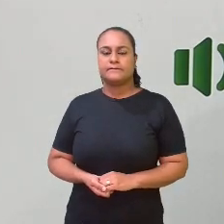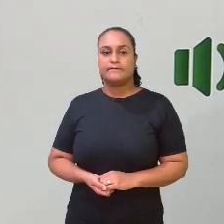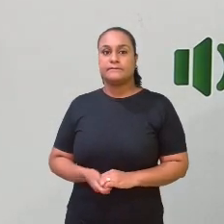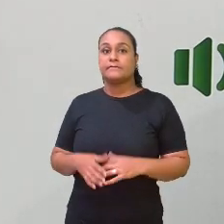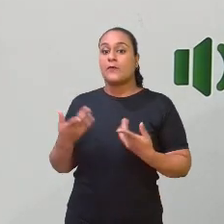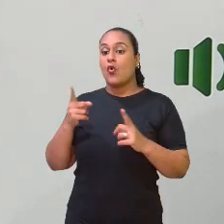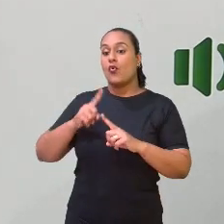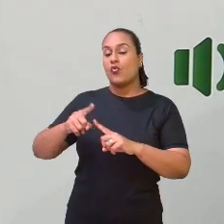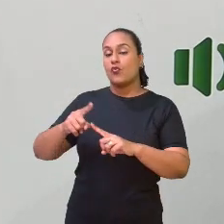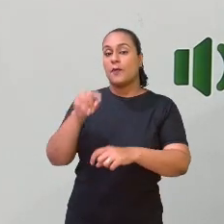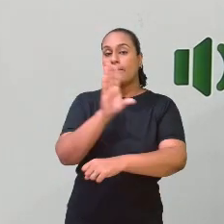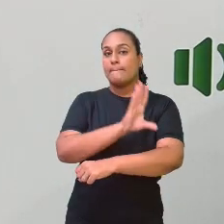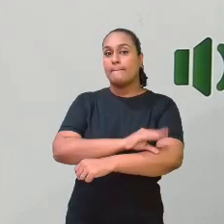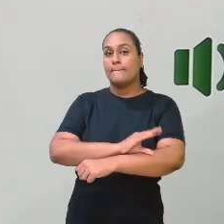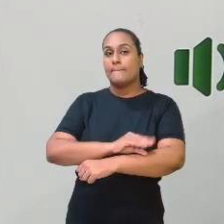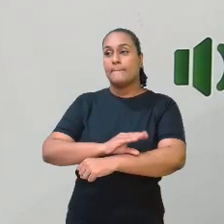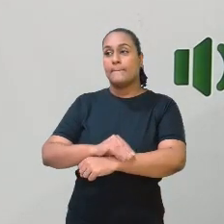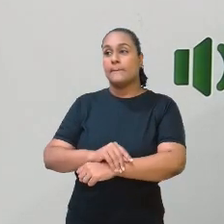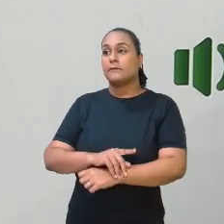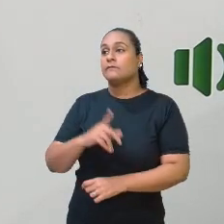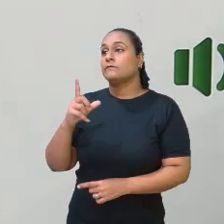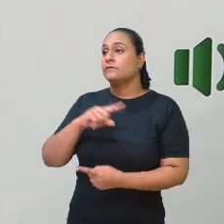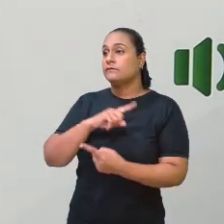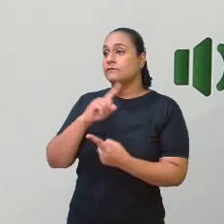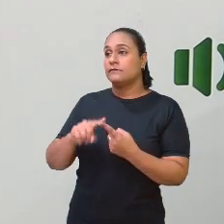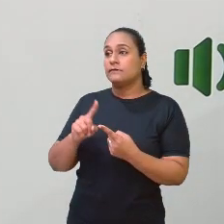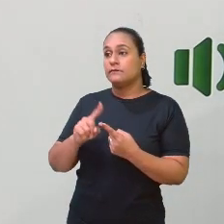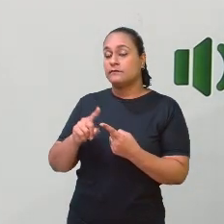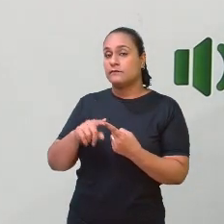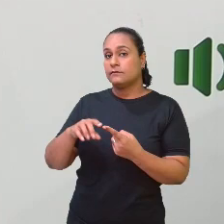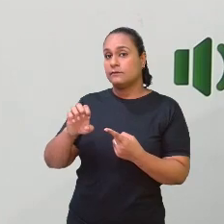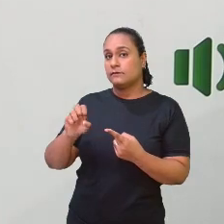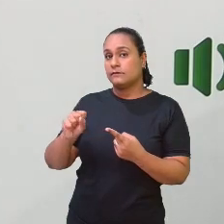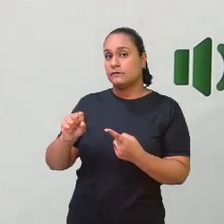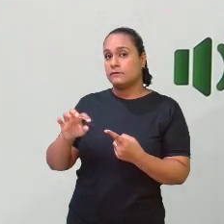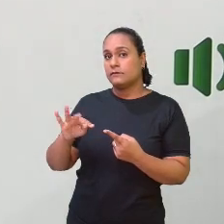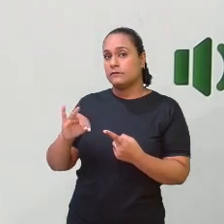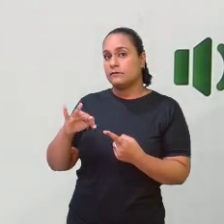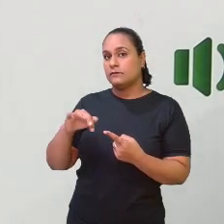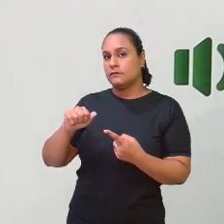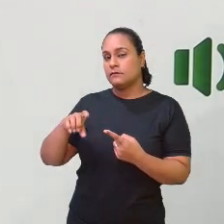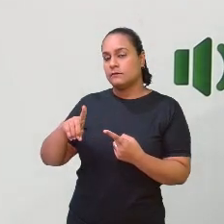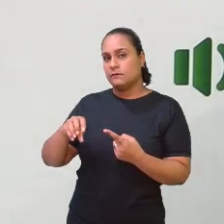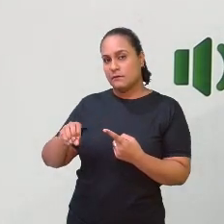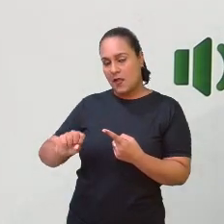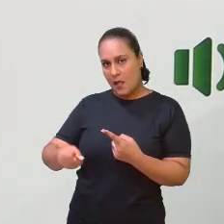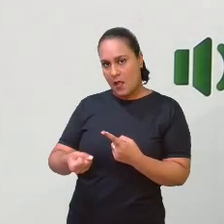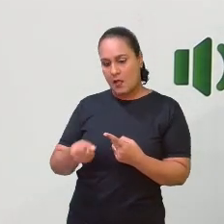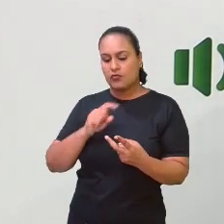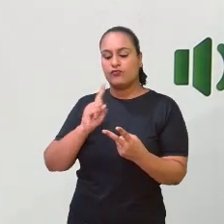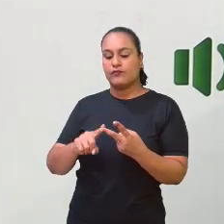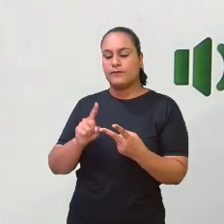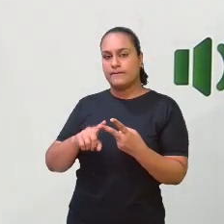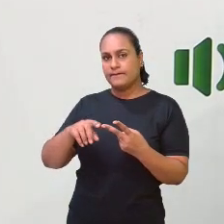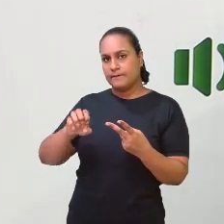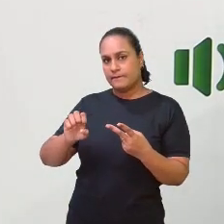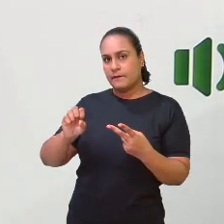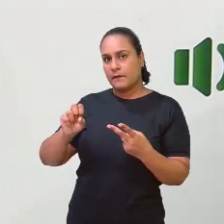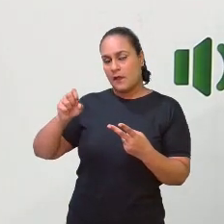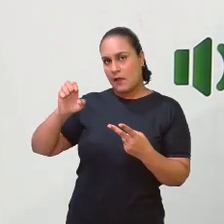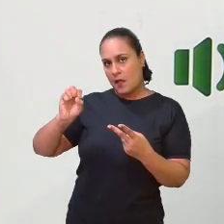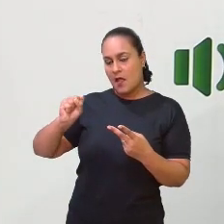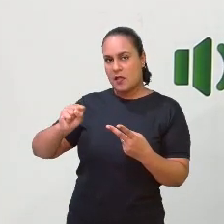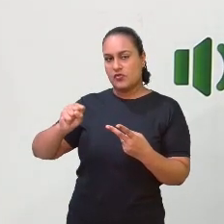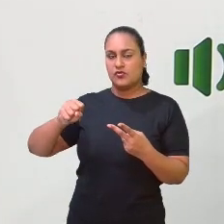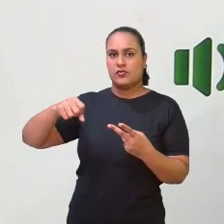Os tipos de músculo. A gente começa pelos estriados esqueléticos. São esses que têm movimentos